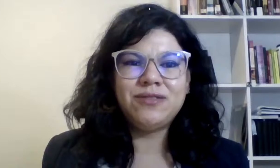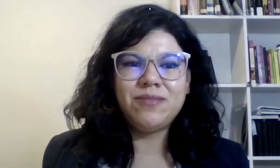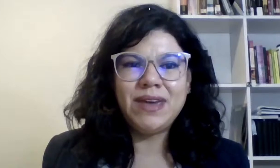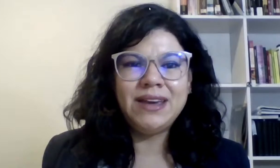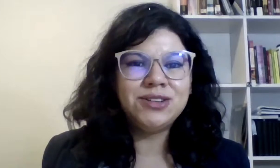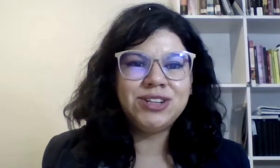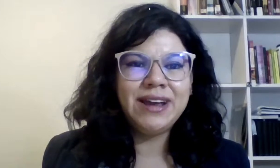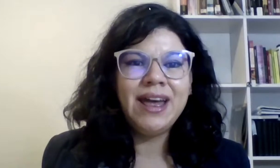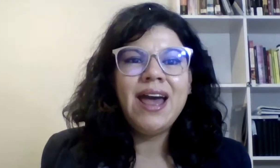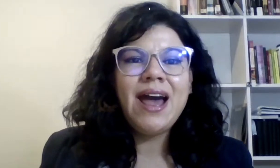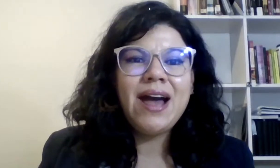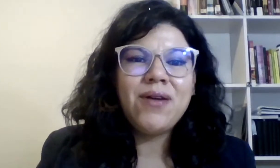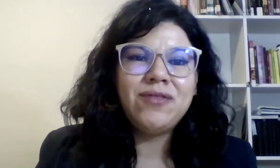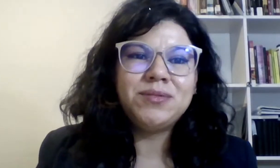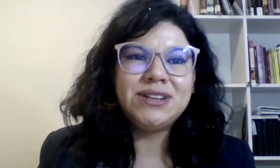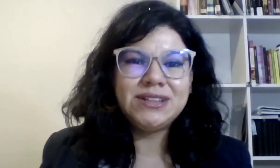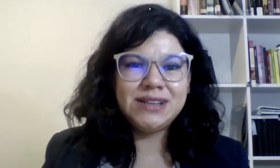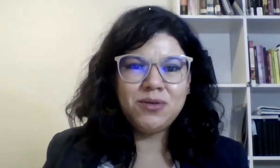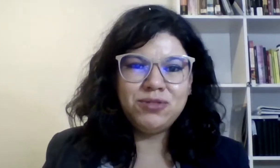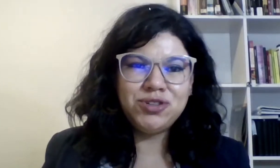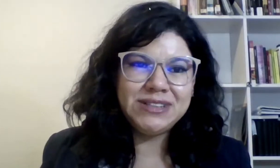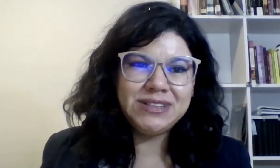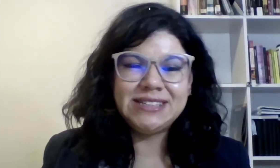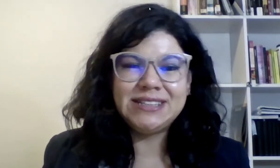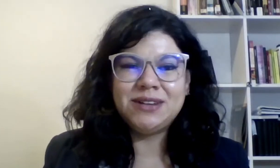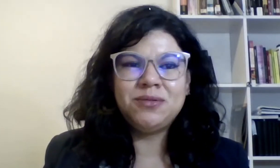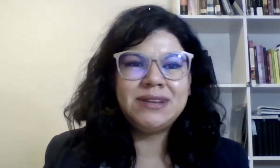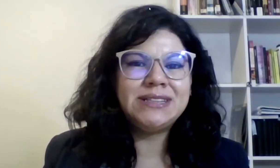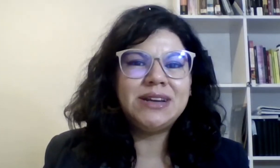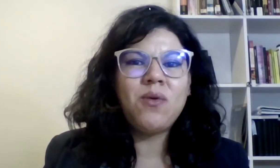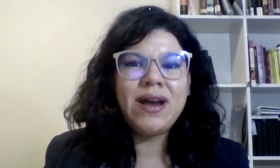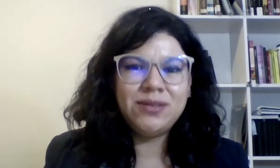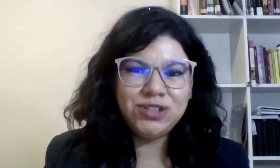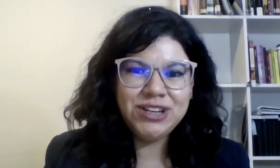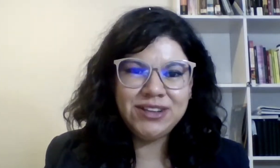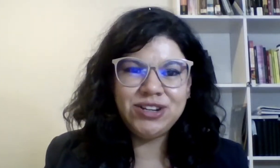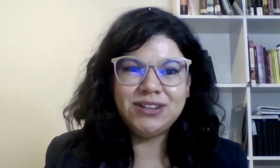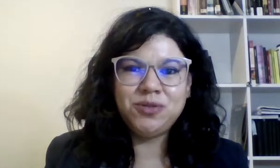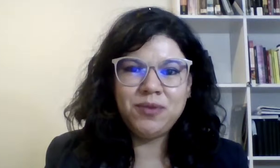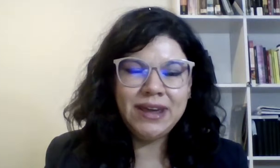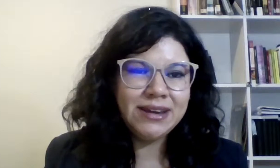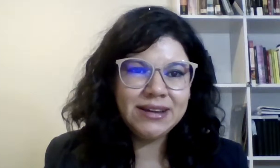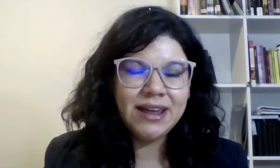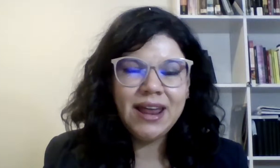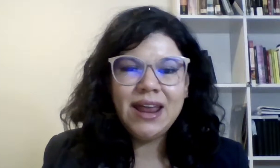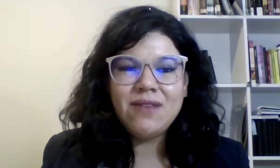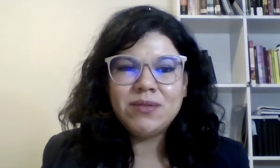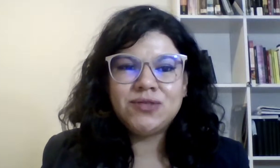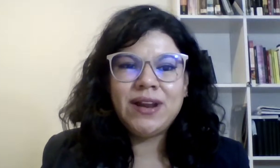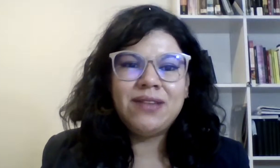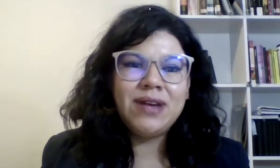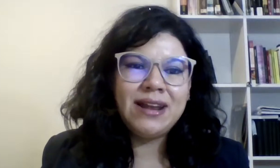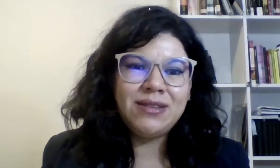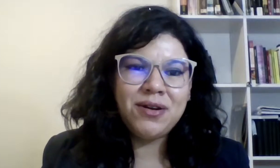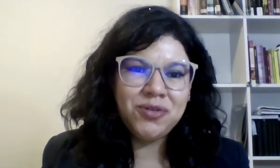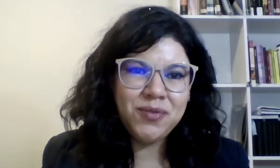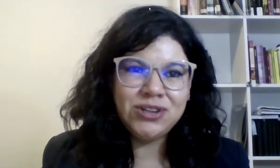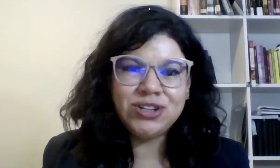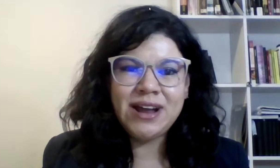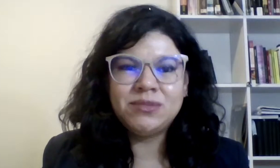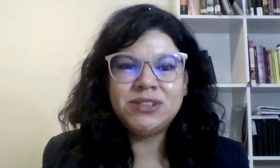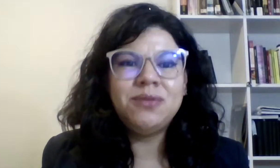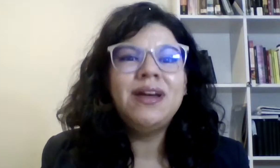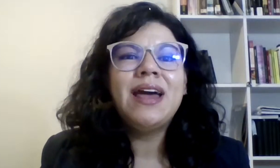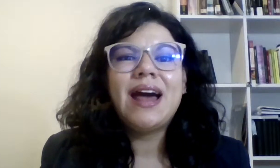Boa noite novamente. Agora vamos à nossa última sessão desse quarto dia de IELTS Week. Vamos falar do relatório do